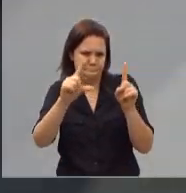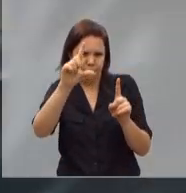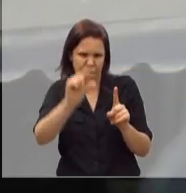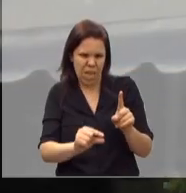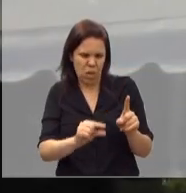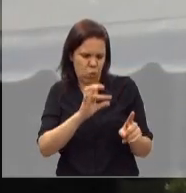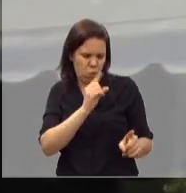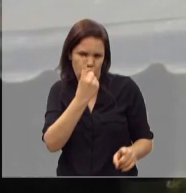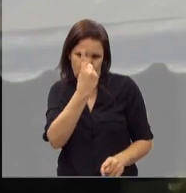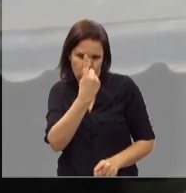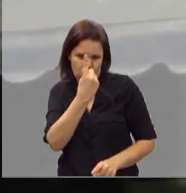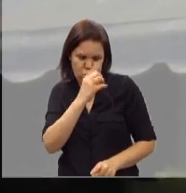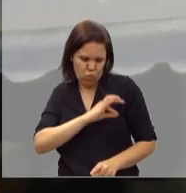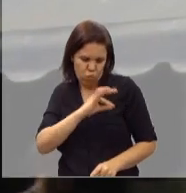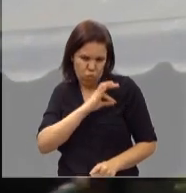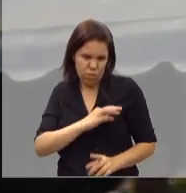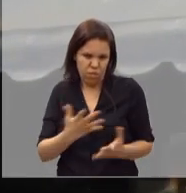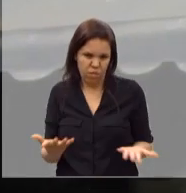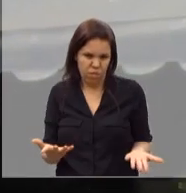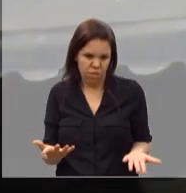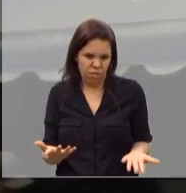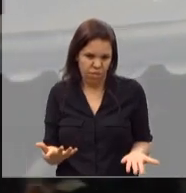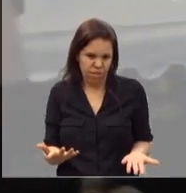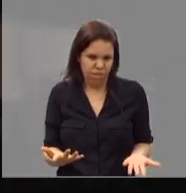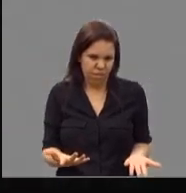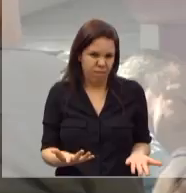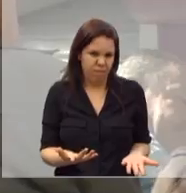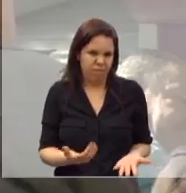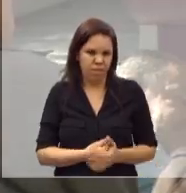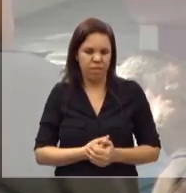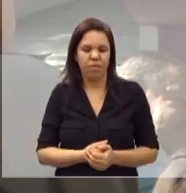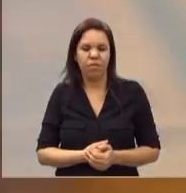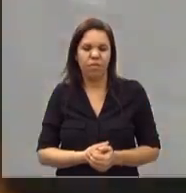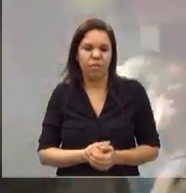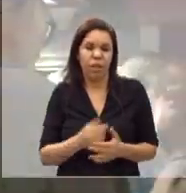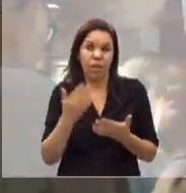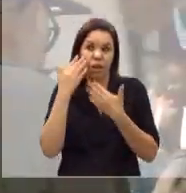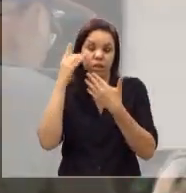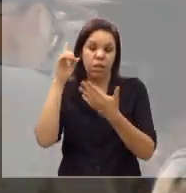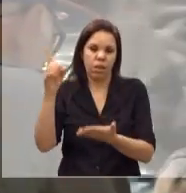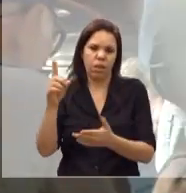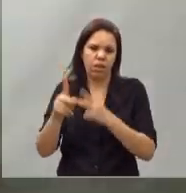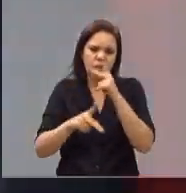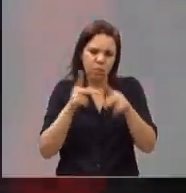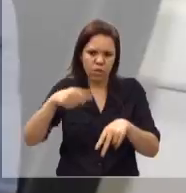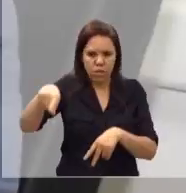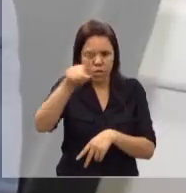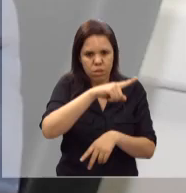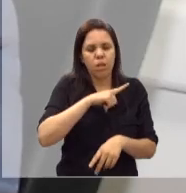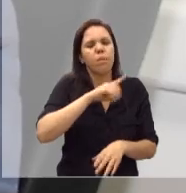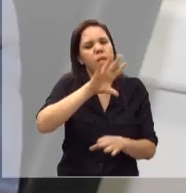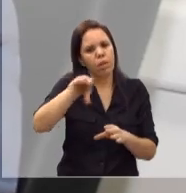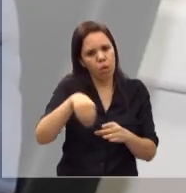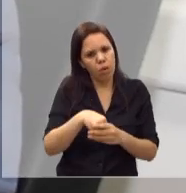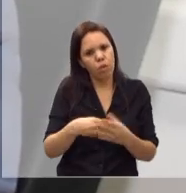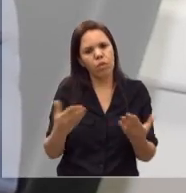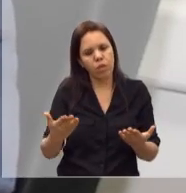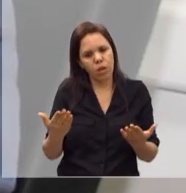Ganha meio salário mínimo, 0,7 de um salário mínimo. Então, graças a Deus, essas pessoas também estão inclusas